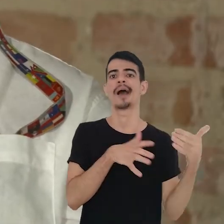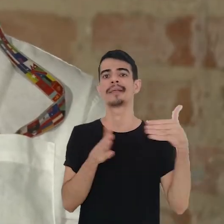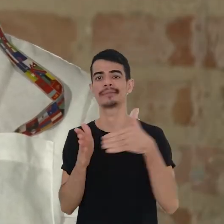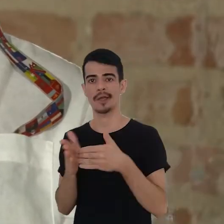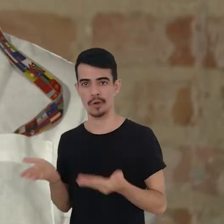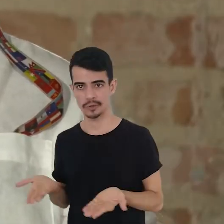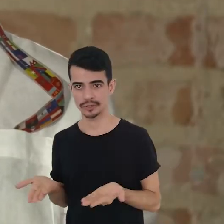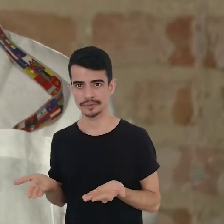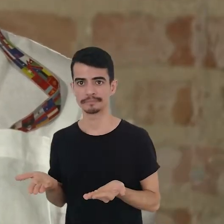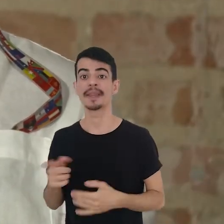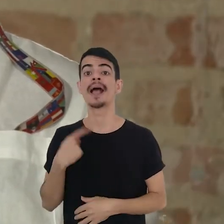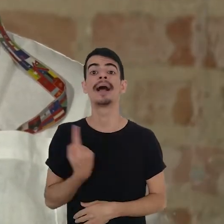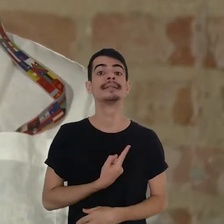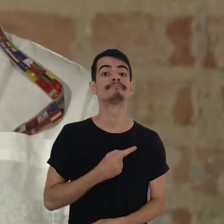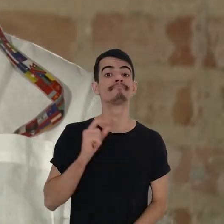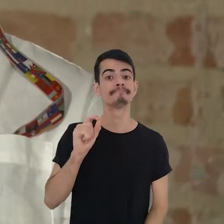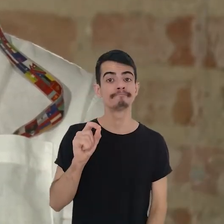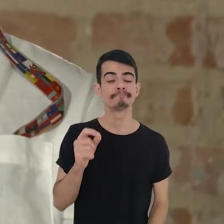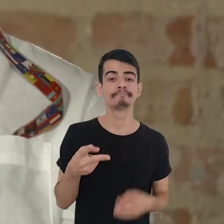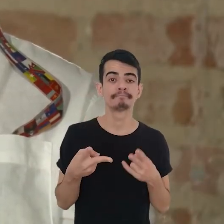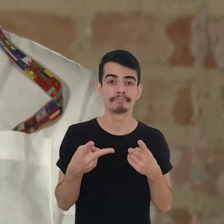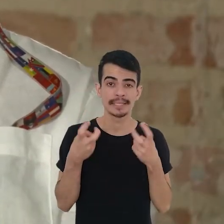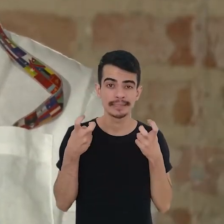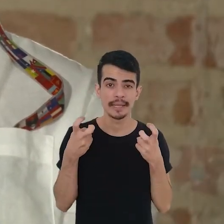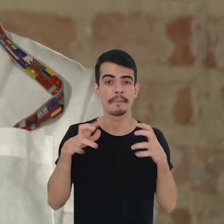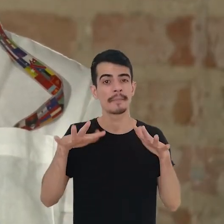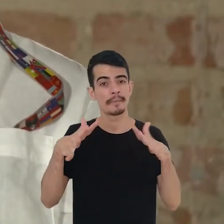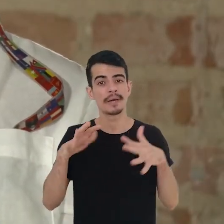Revolução Industrial, estima-se que